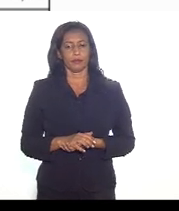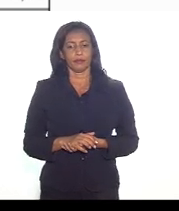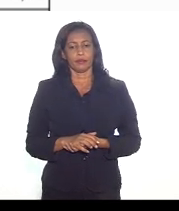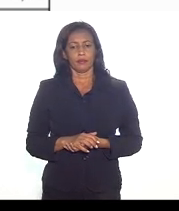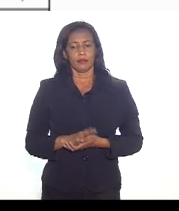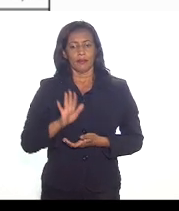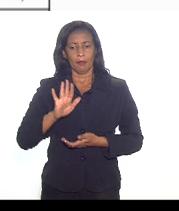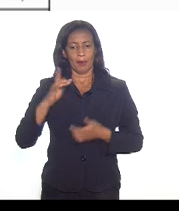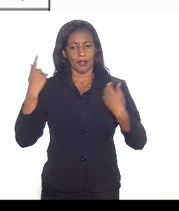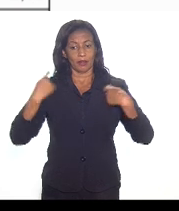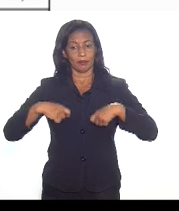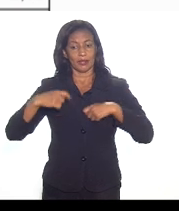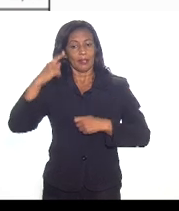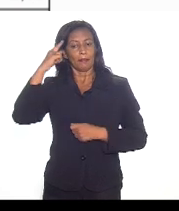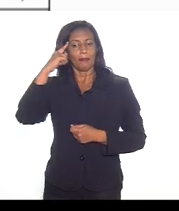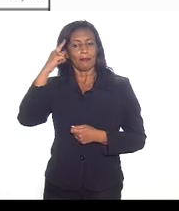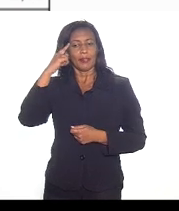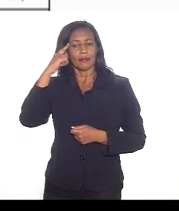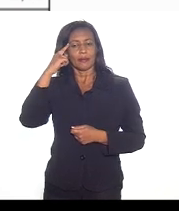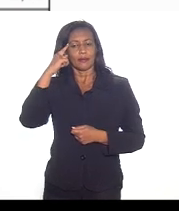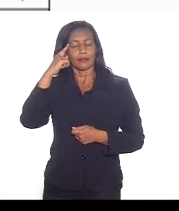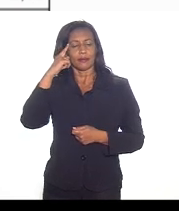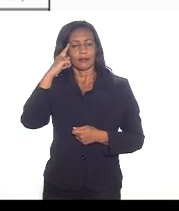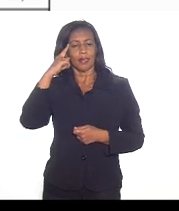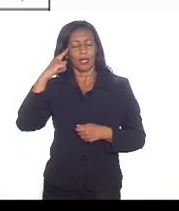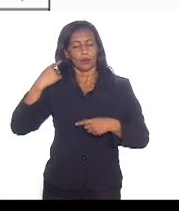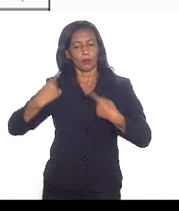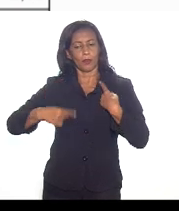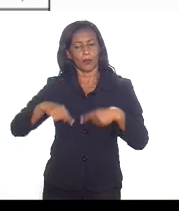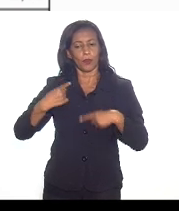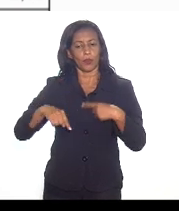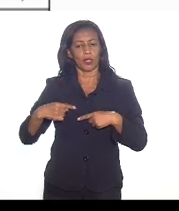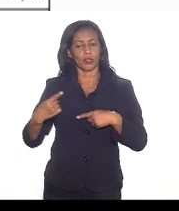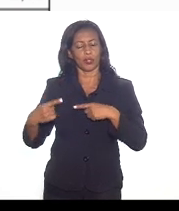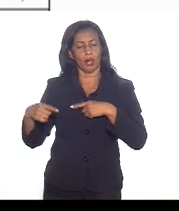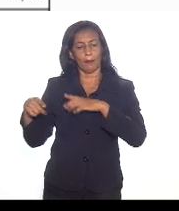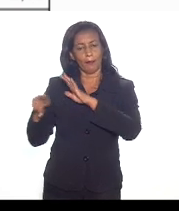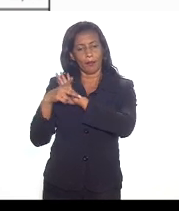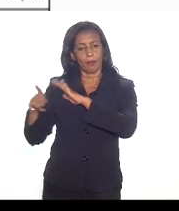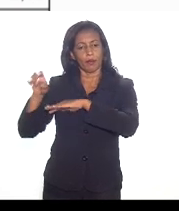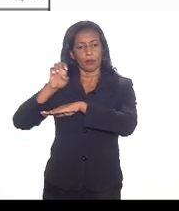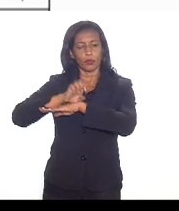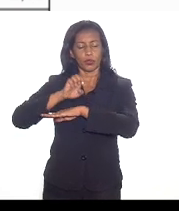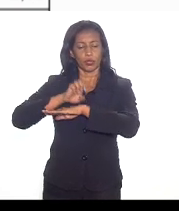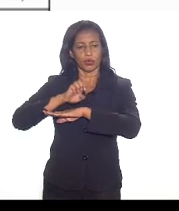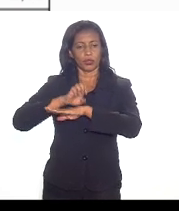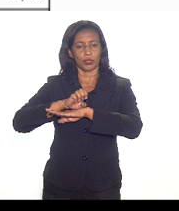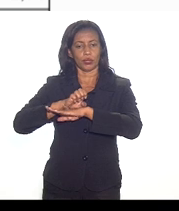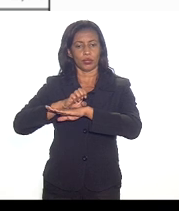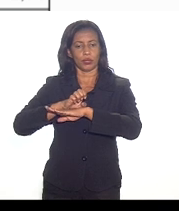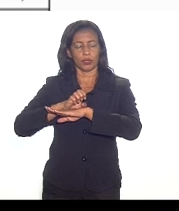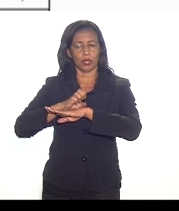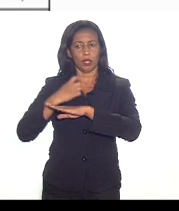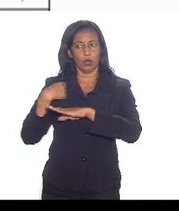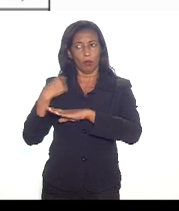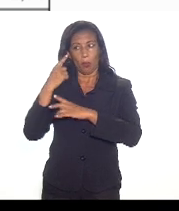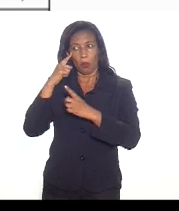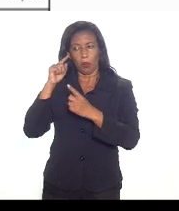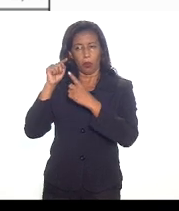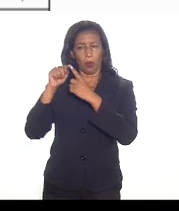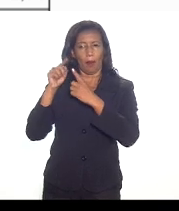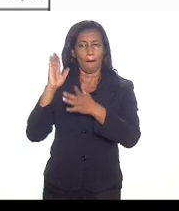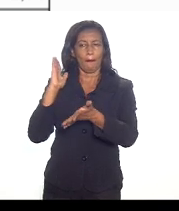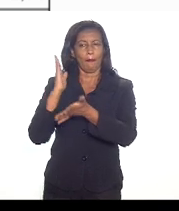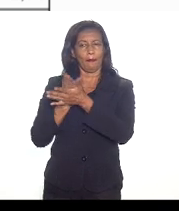gente precisa pensar, quer dizer, uma política para o estado onde a cidade seja um hub. Do meu ponto de vista, tem que parar com